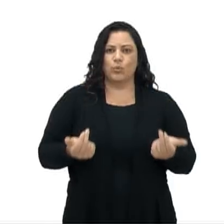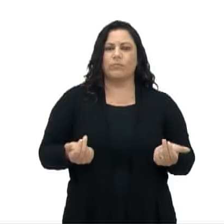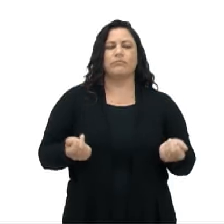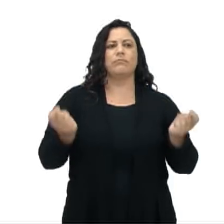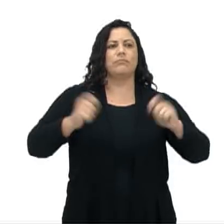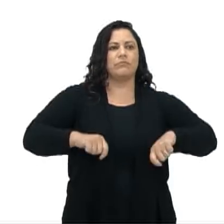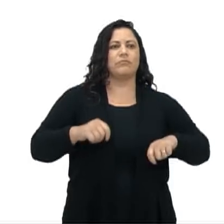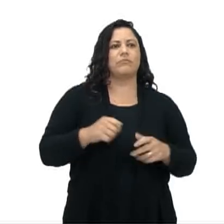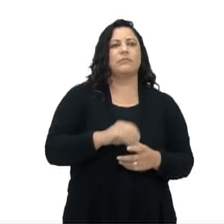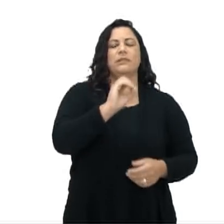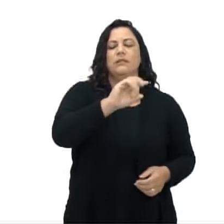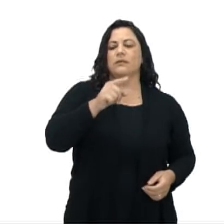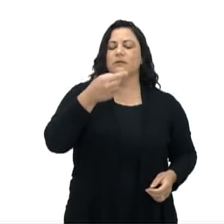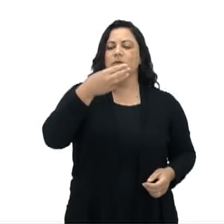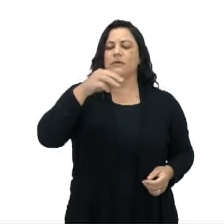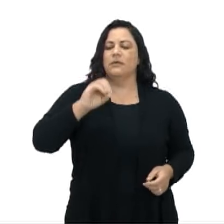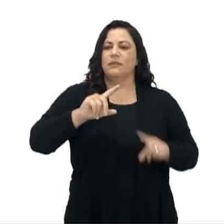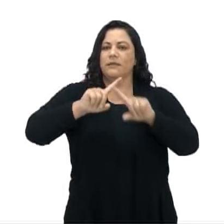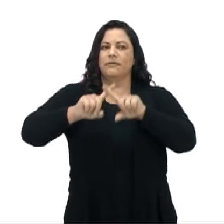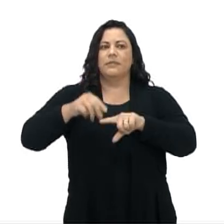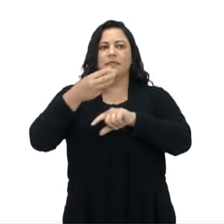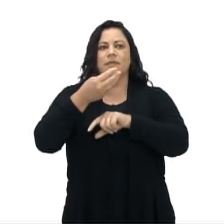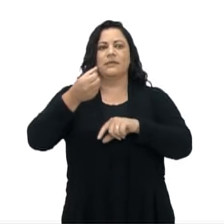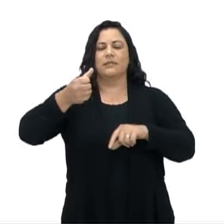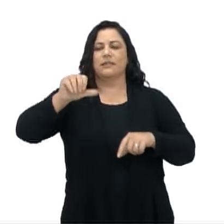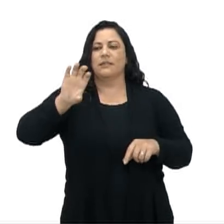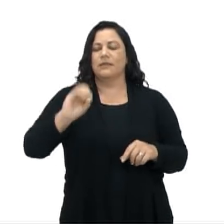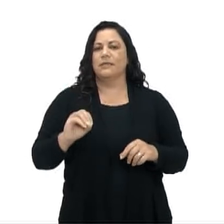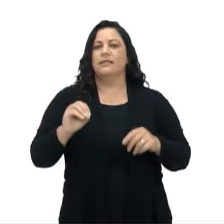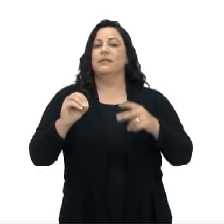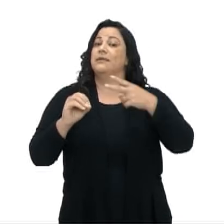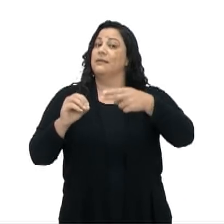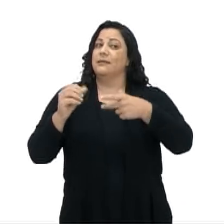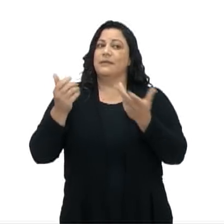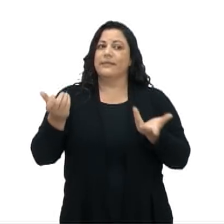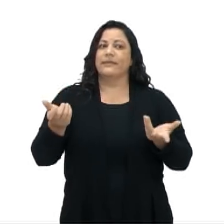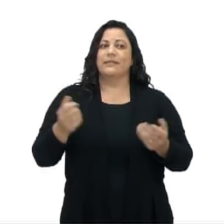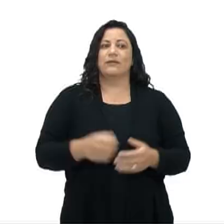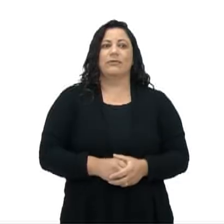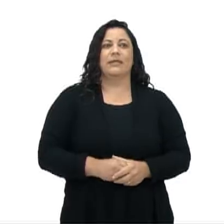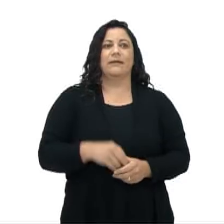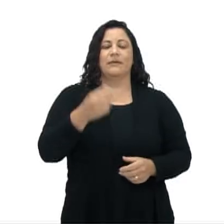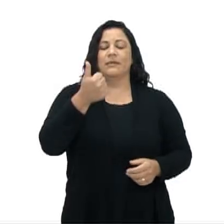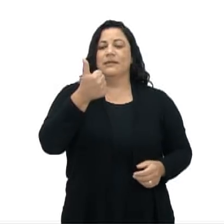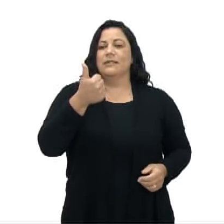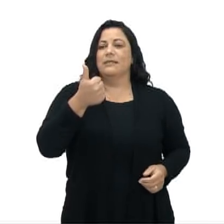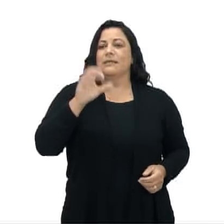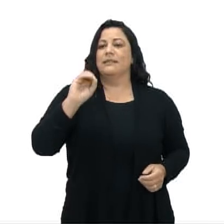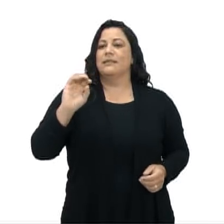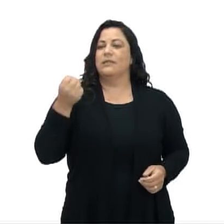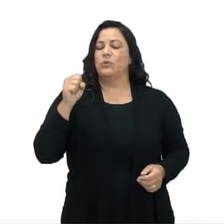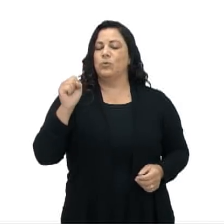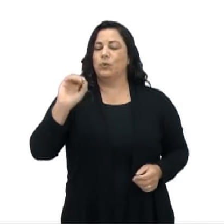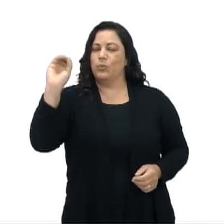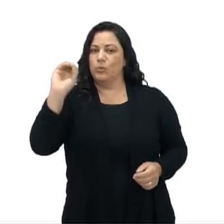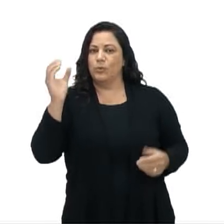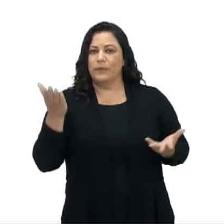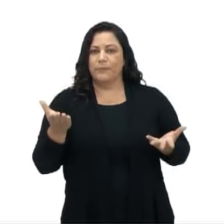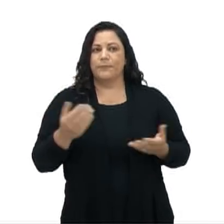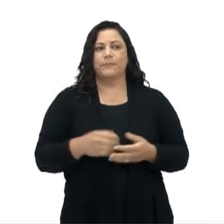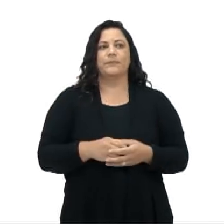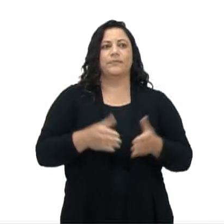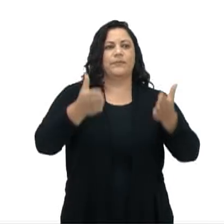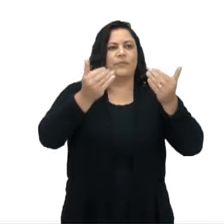vezes 360, que equivale a um ângulo central de 108 graus. A última opção aqui, eu faço